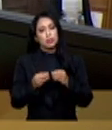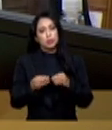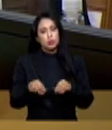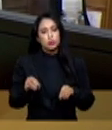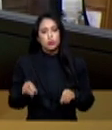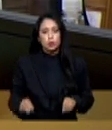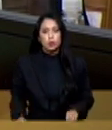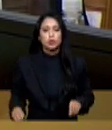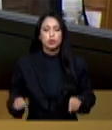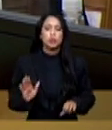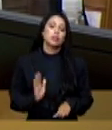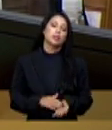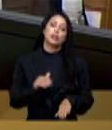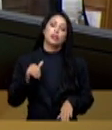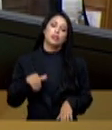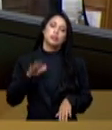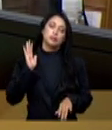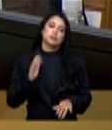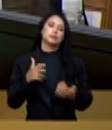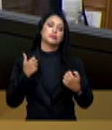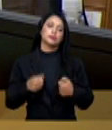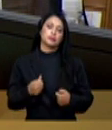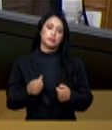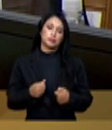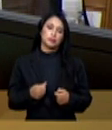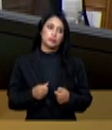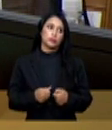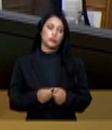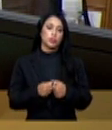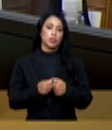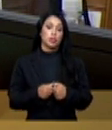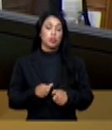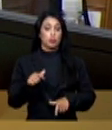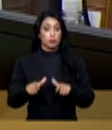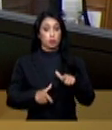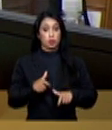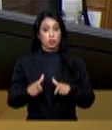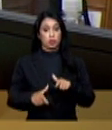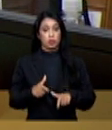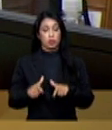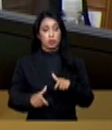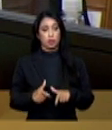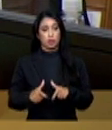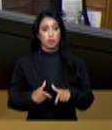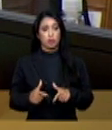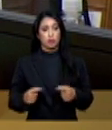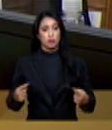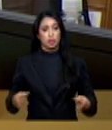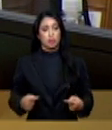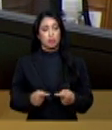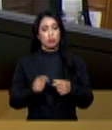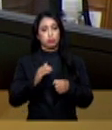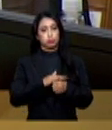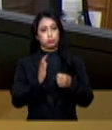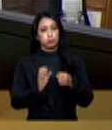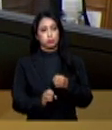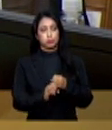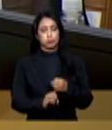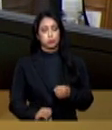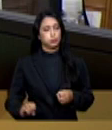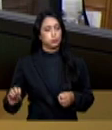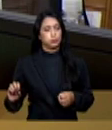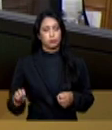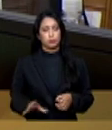prejudicasse quem mais necessita da expansão dos serviços relacionados O saneamento básico